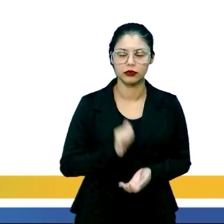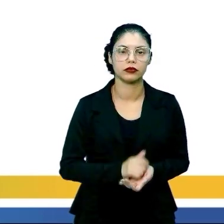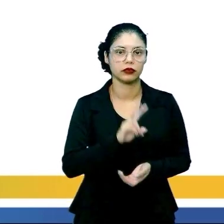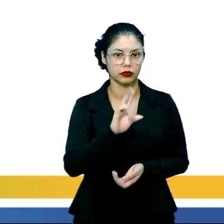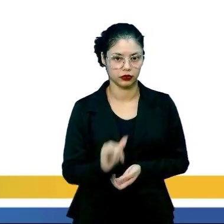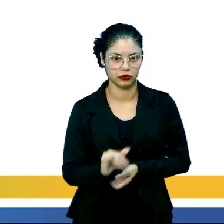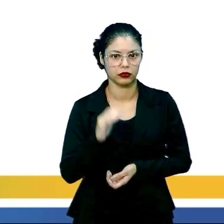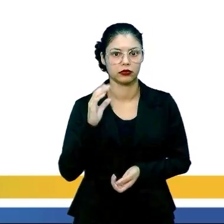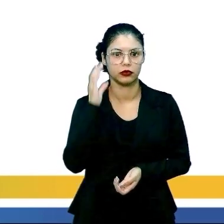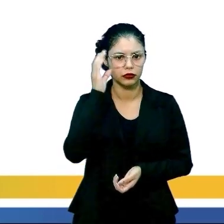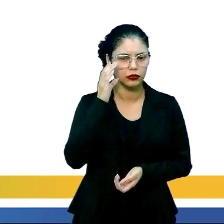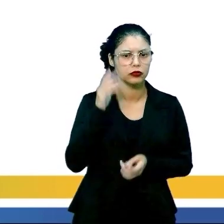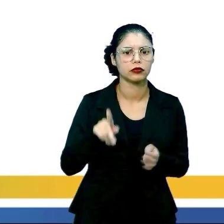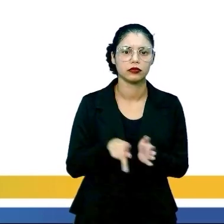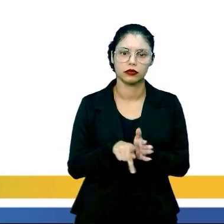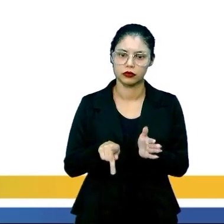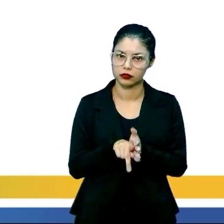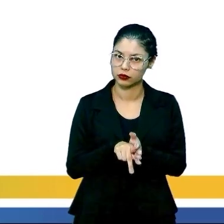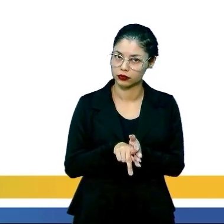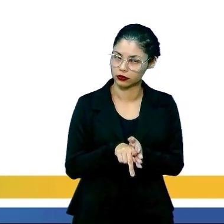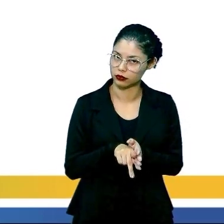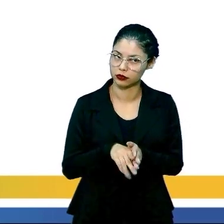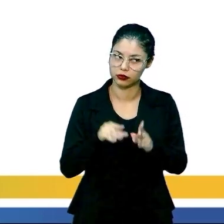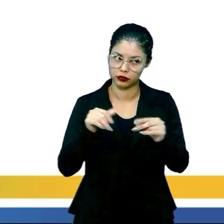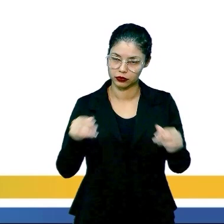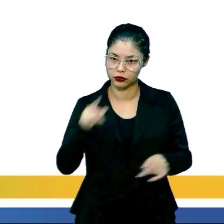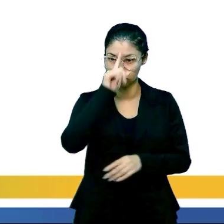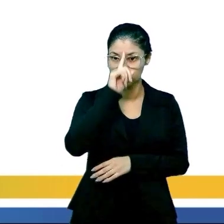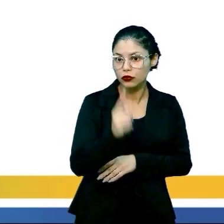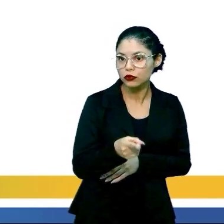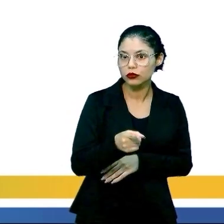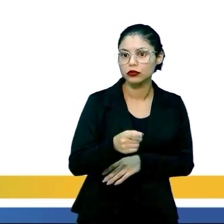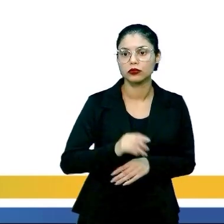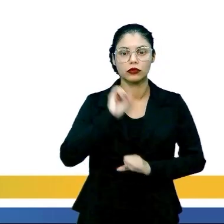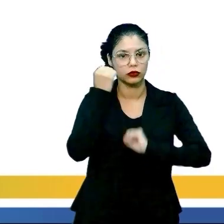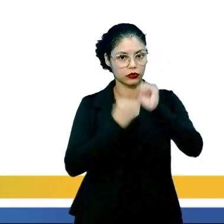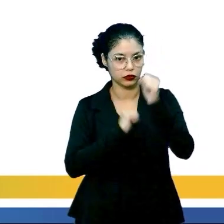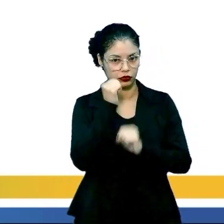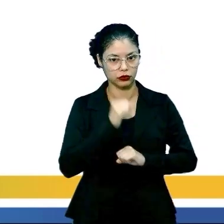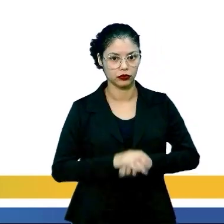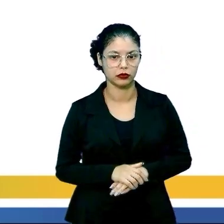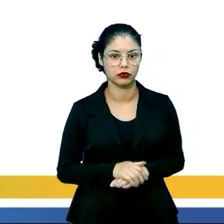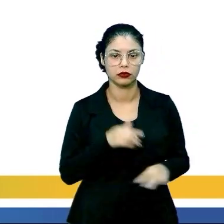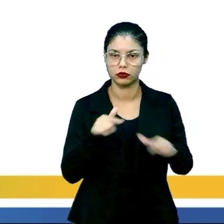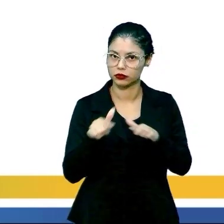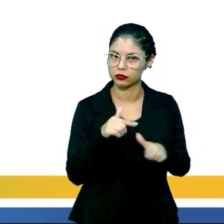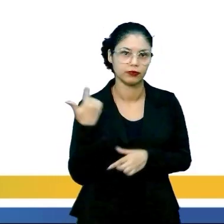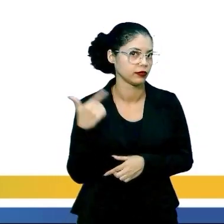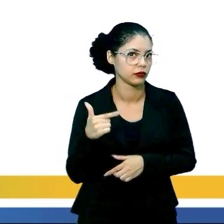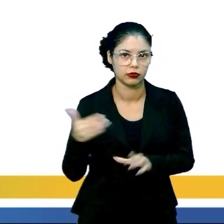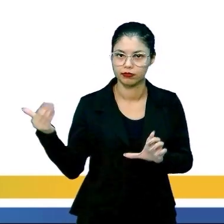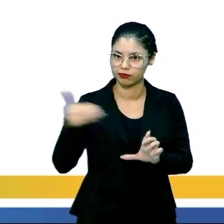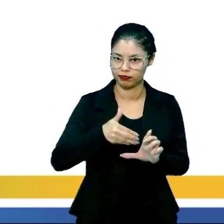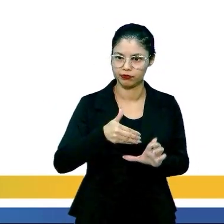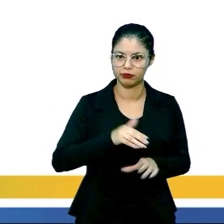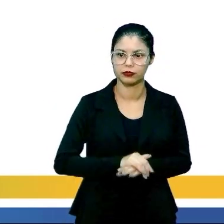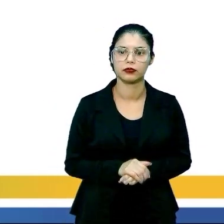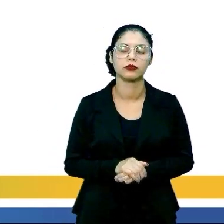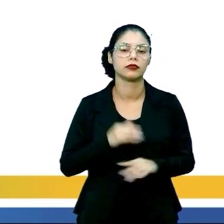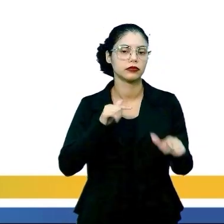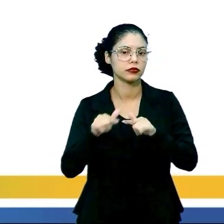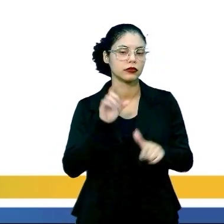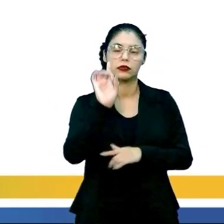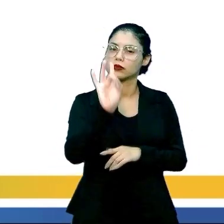ficar concentrada nas mãos dos proprietários, nas mãos dos donos das fábricas. Os trabalhadores eles não têm acesso. Os trabalhadores